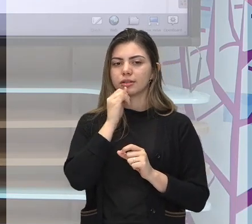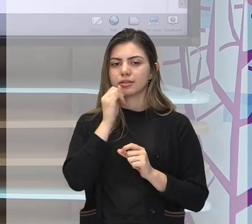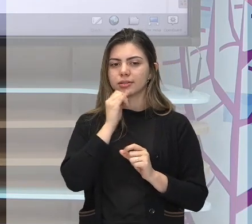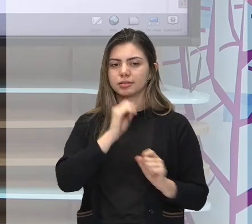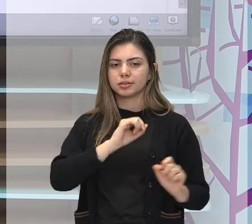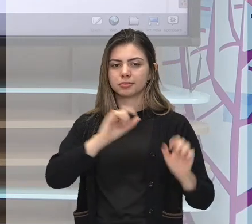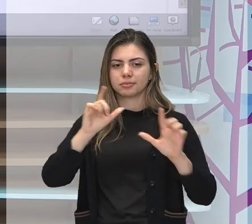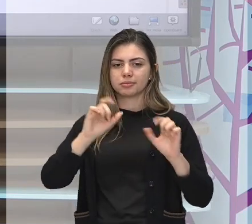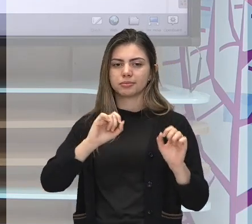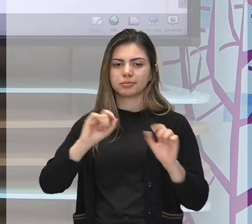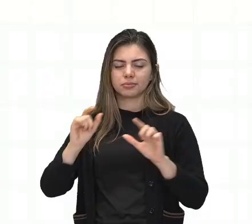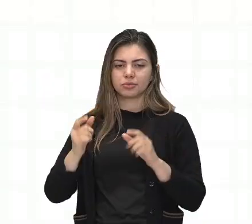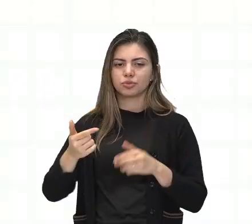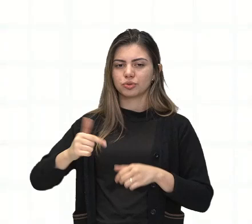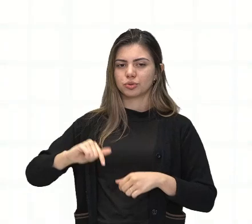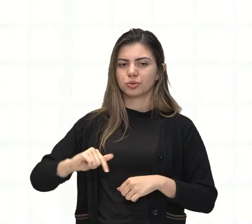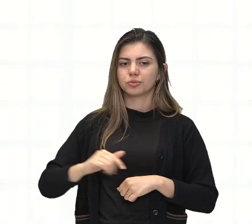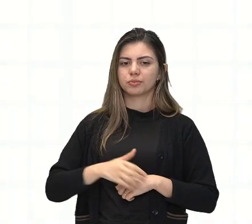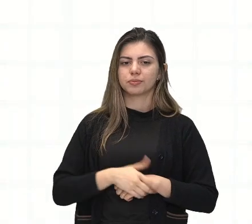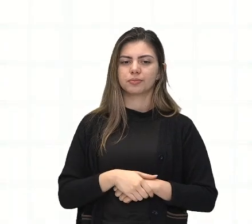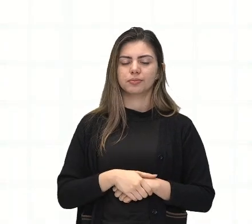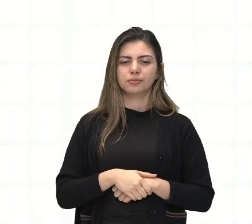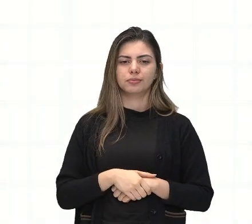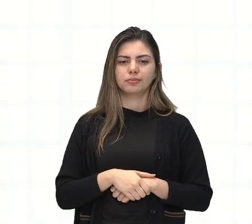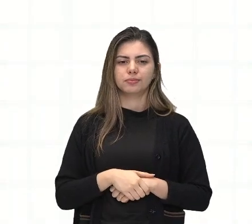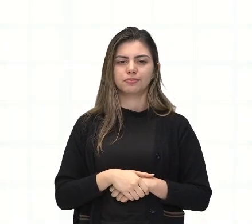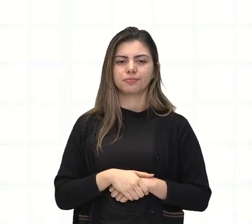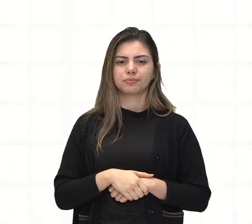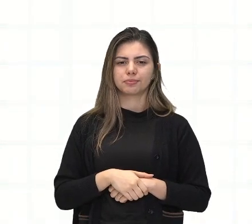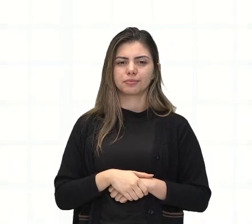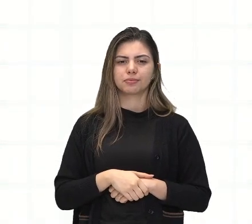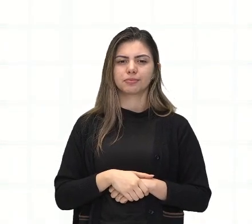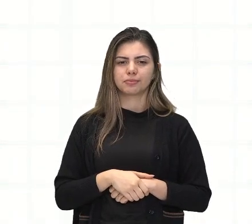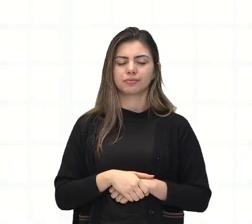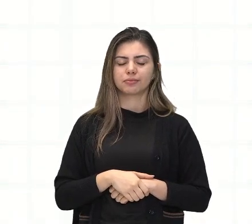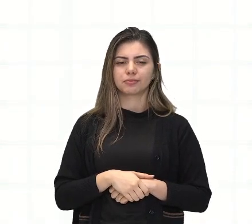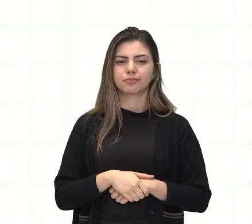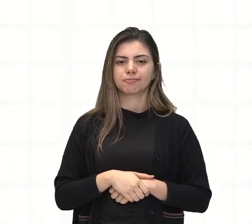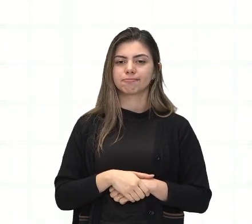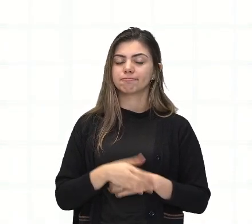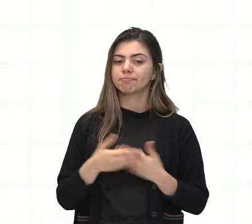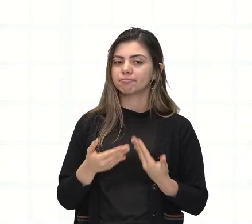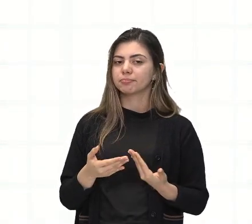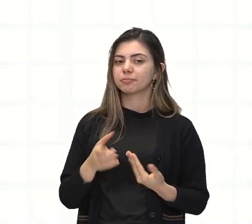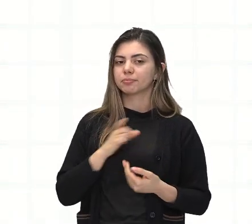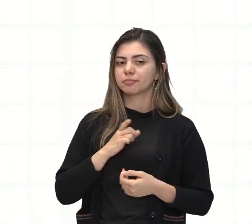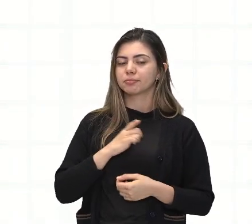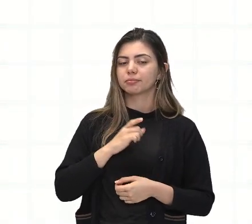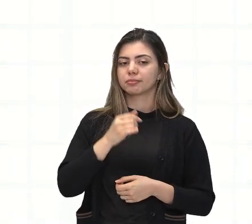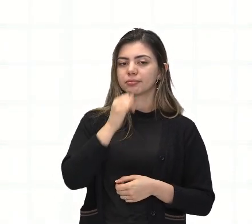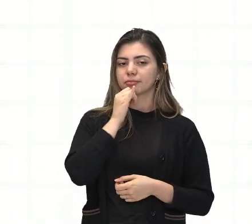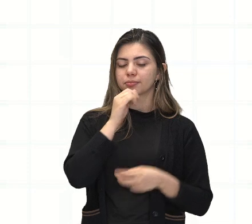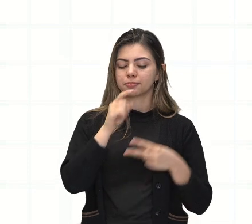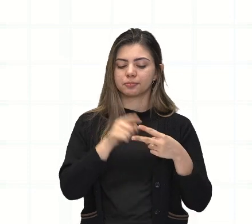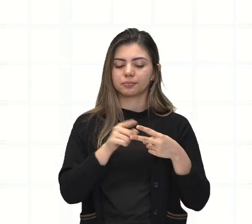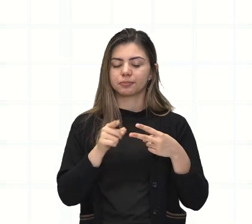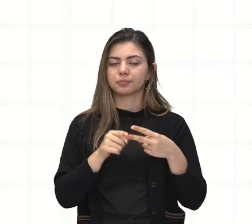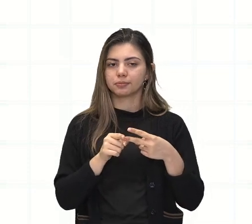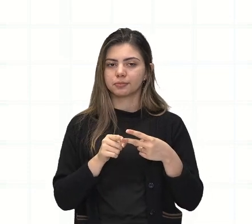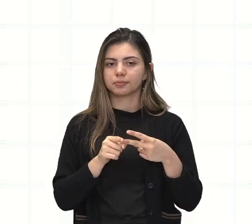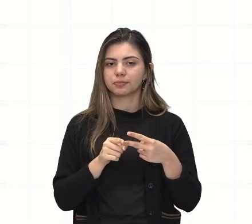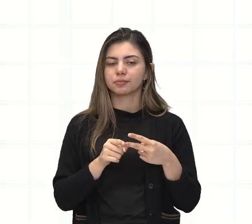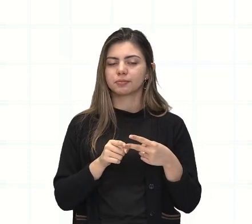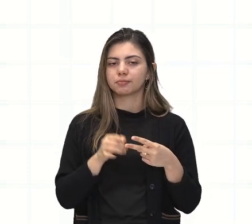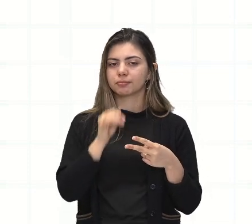tirinha. Então, acompanhe aí na tela. Observem, prestem atenção. Nós temos 2 exemplos aqui.